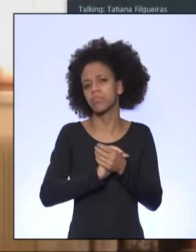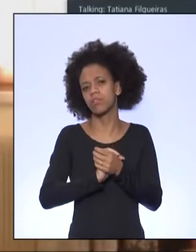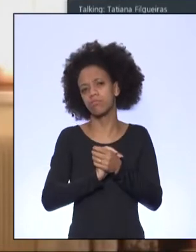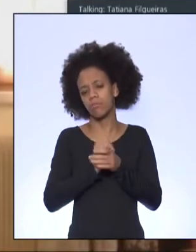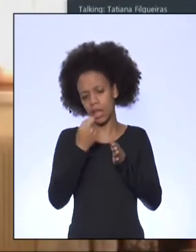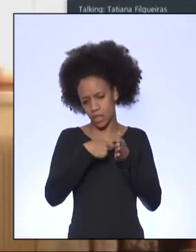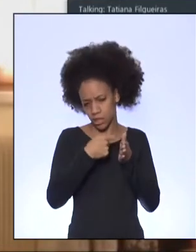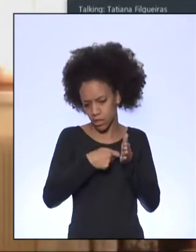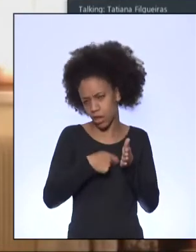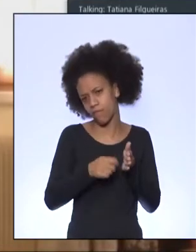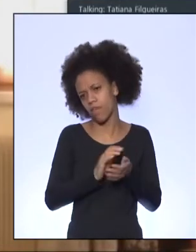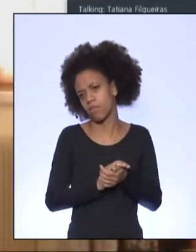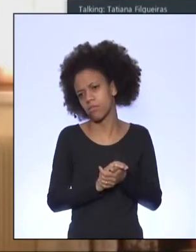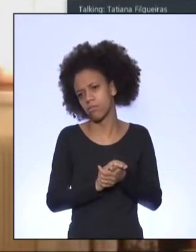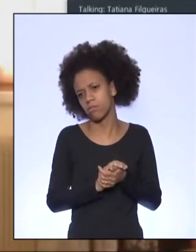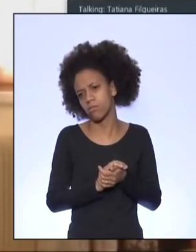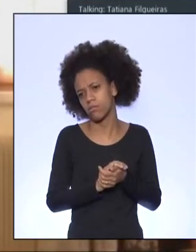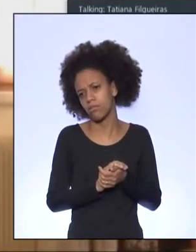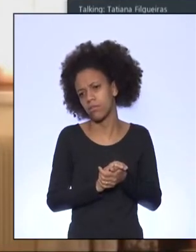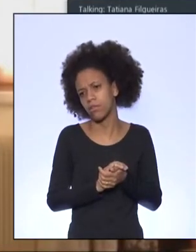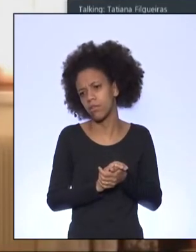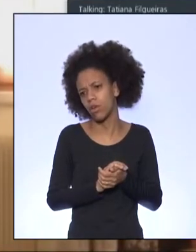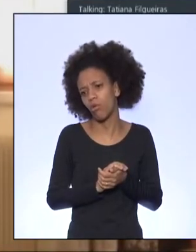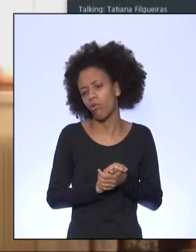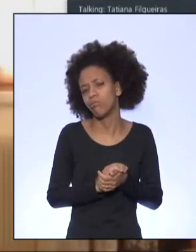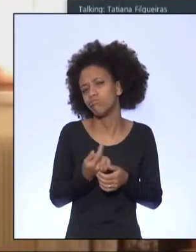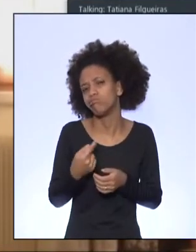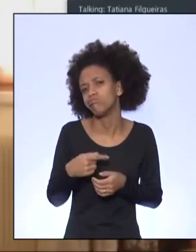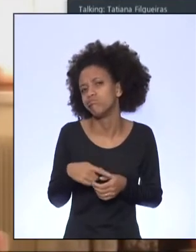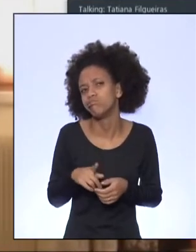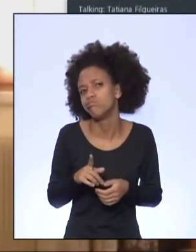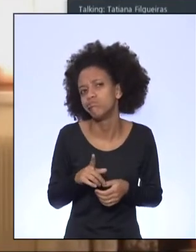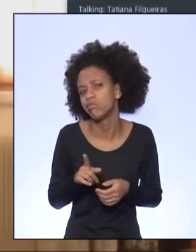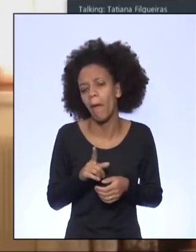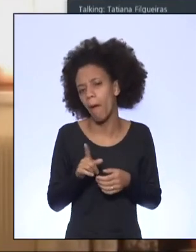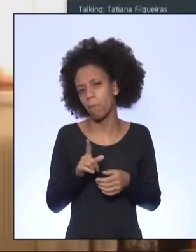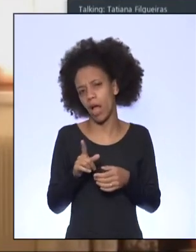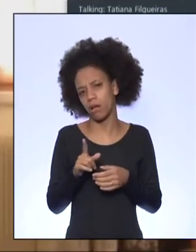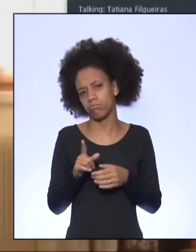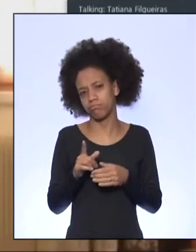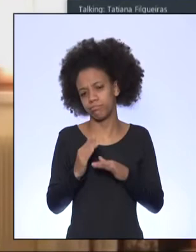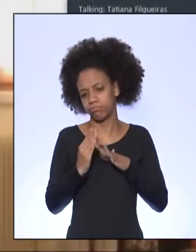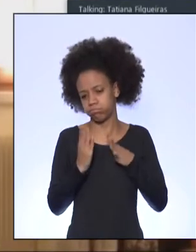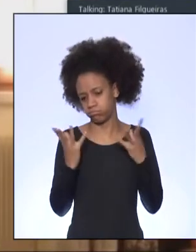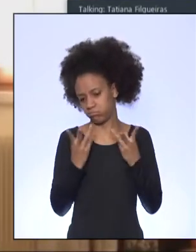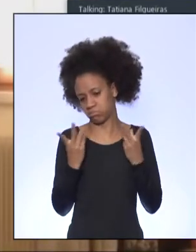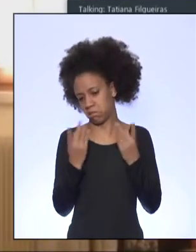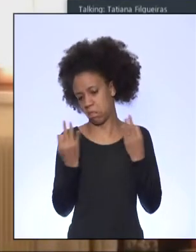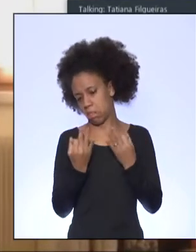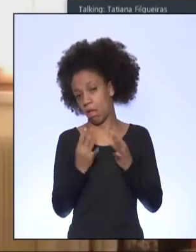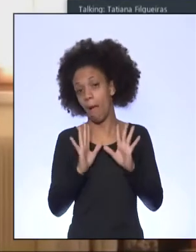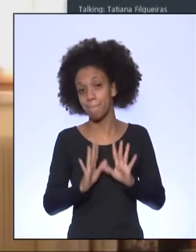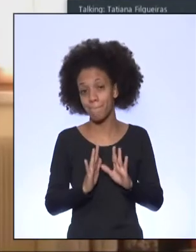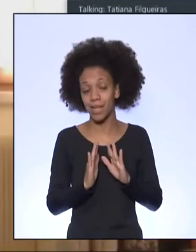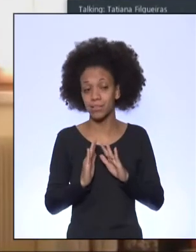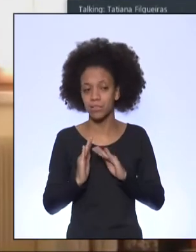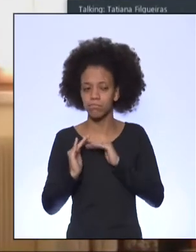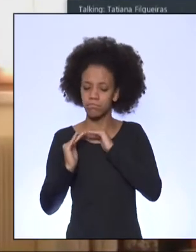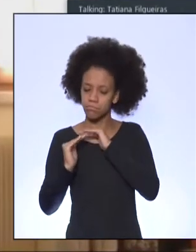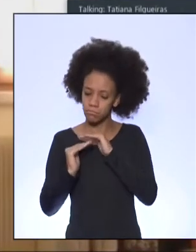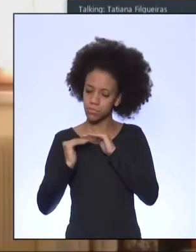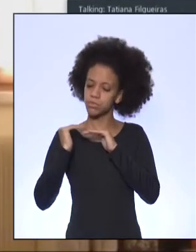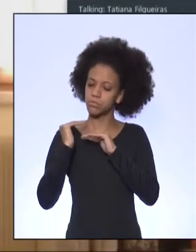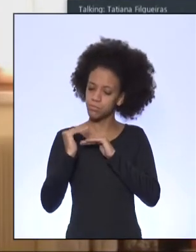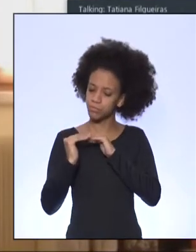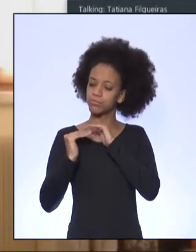diário, né? Não é uma coisa sofisticada, mas é uma coisa de mudança, de dia a dia, e eu acho que